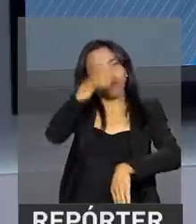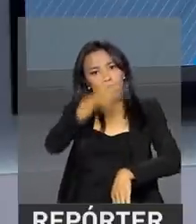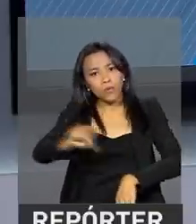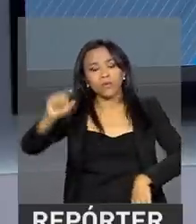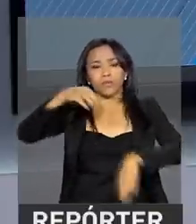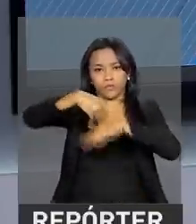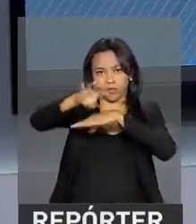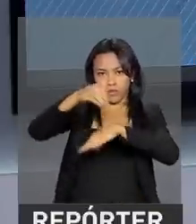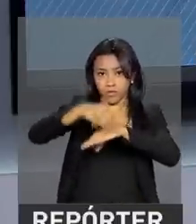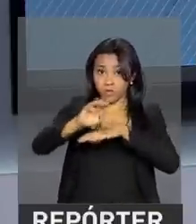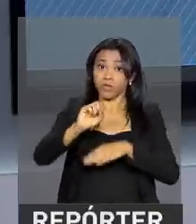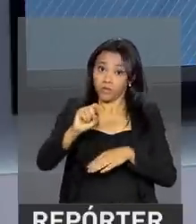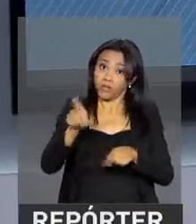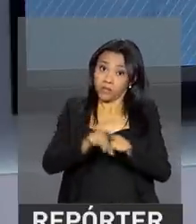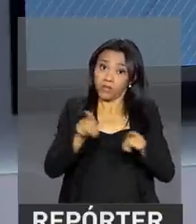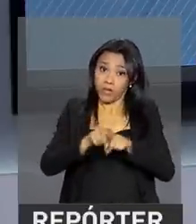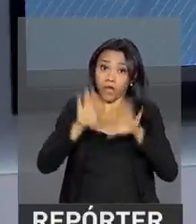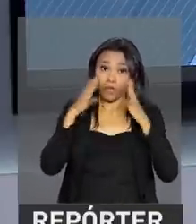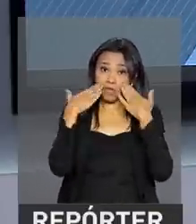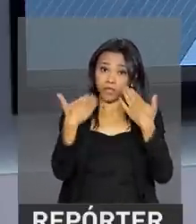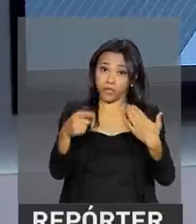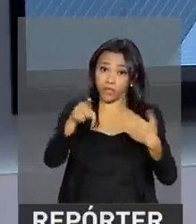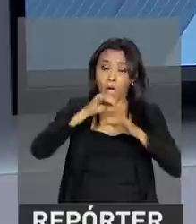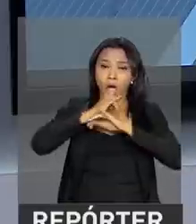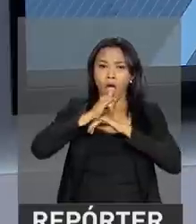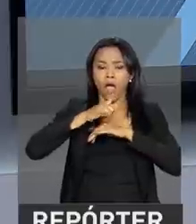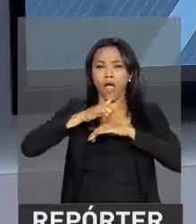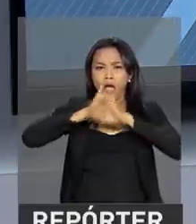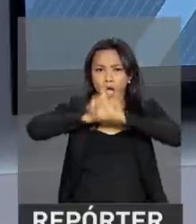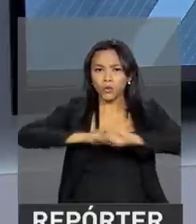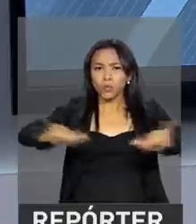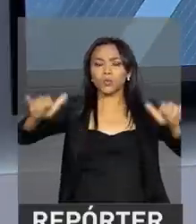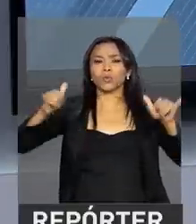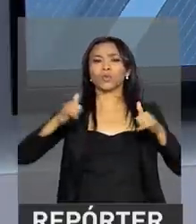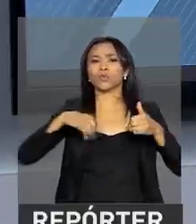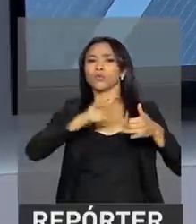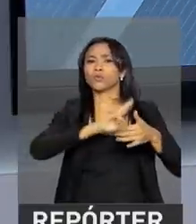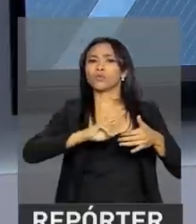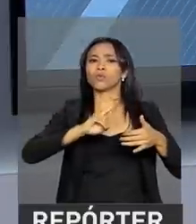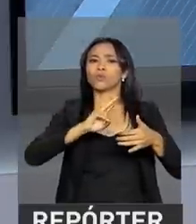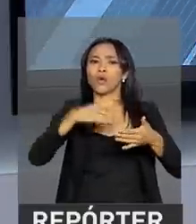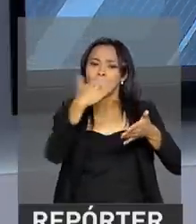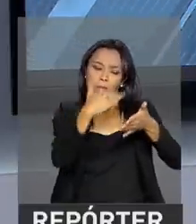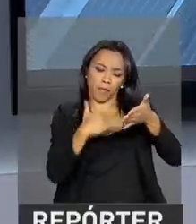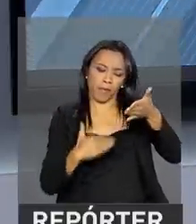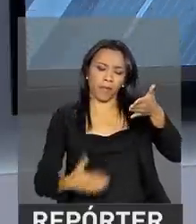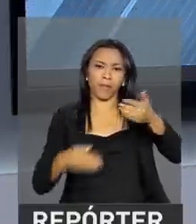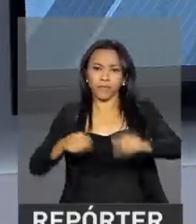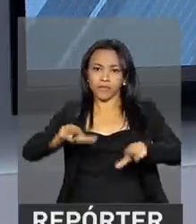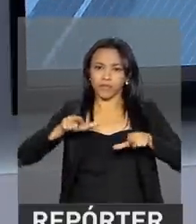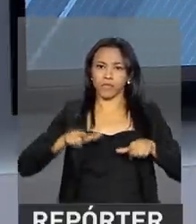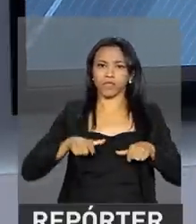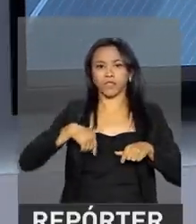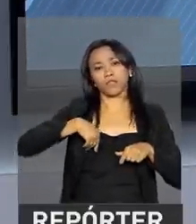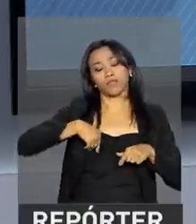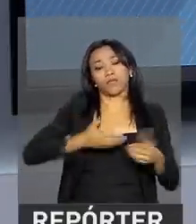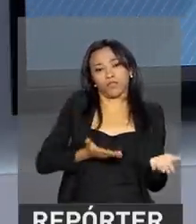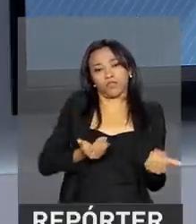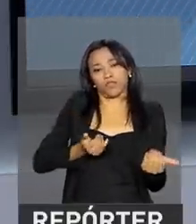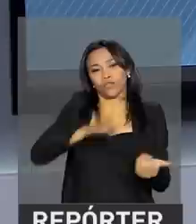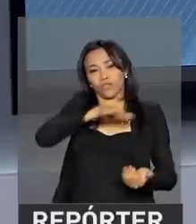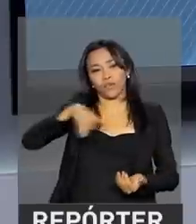outras informações ou com a transmissão ao vivo com o anúncio dos números do exame nacional para certificação de competências de jovens e